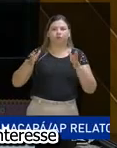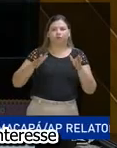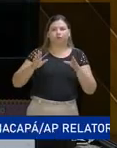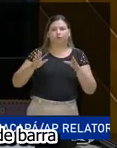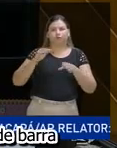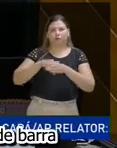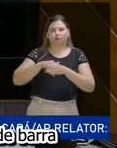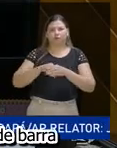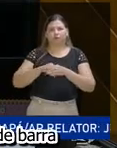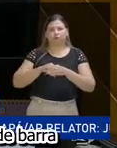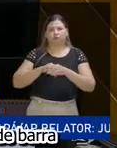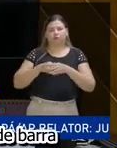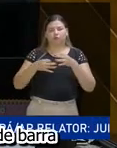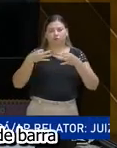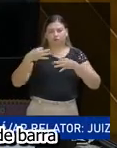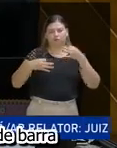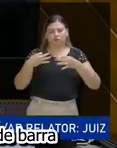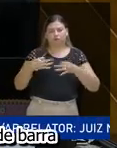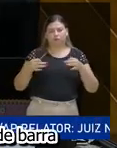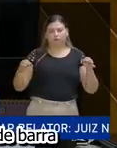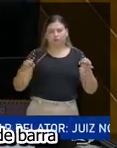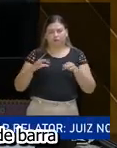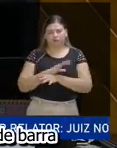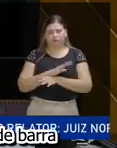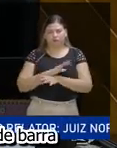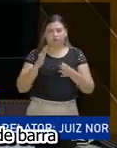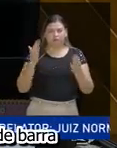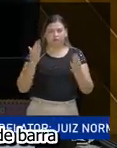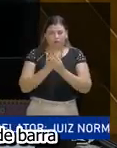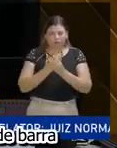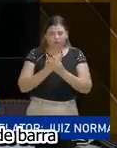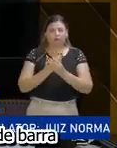o interesse processual também desaparece. O binômio